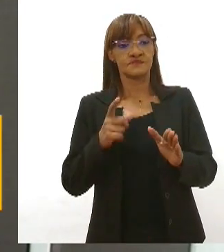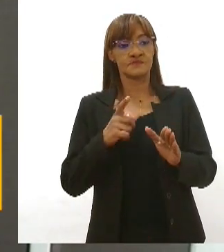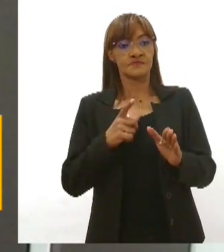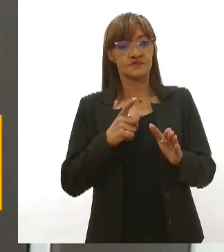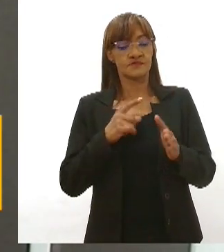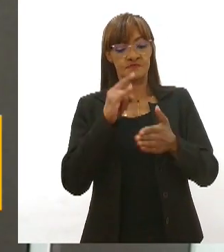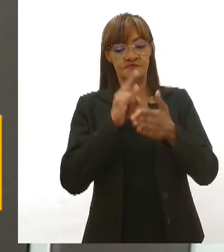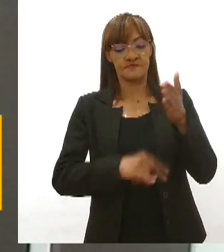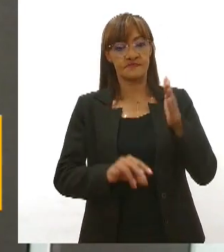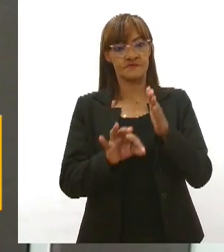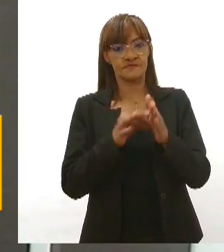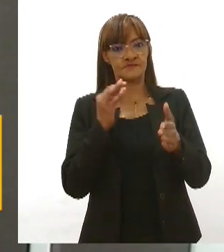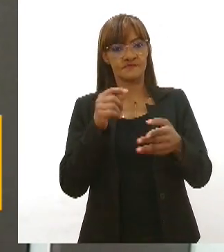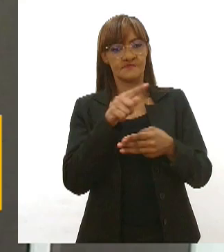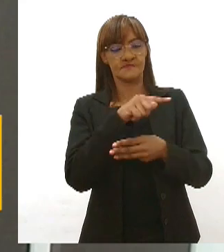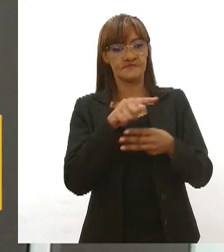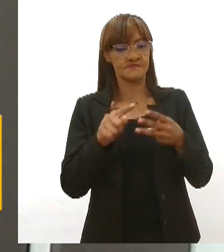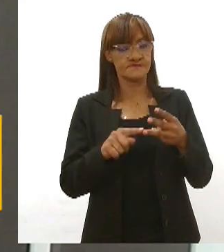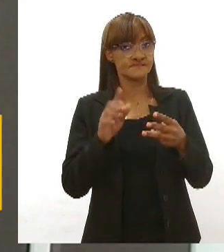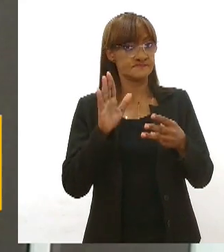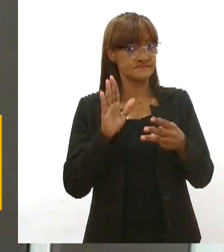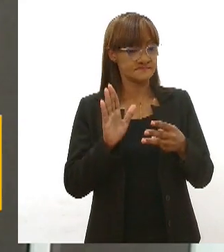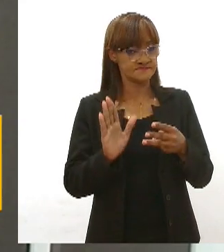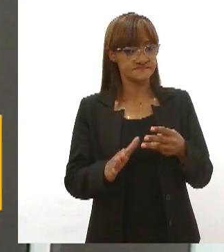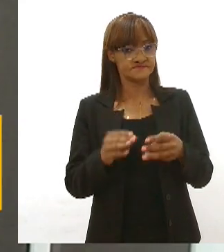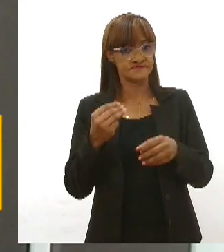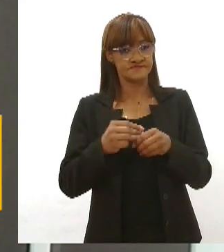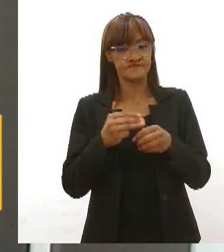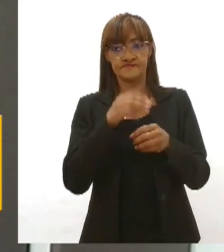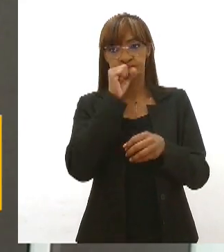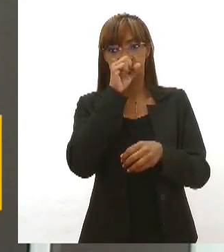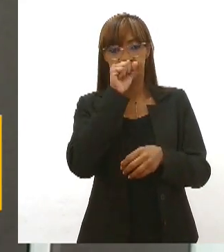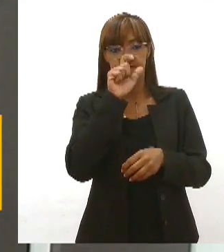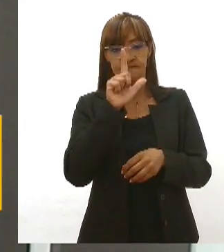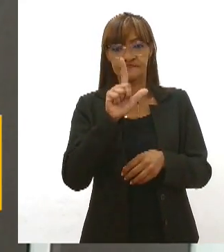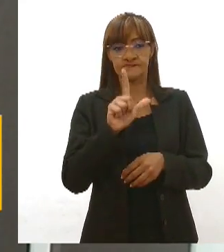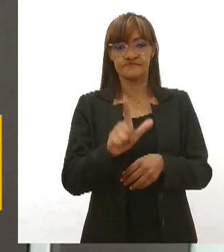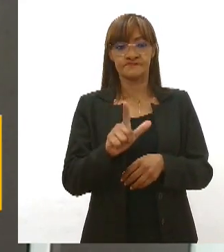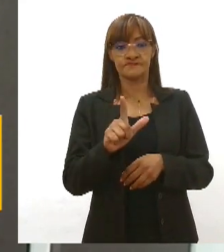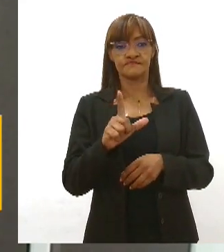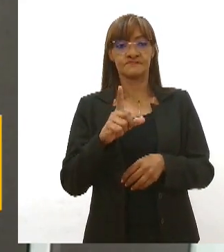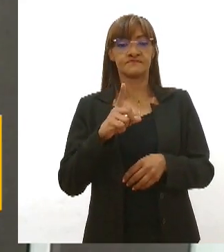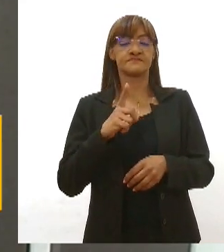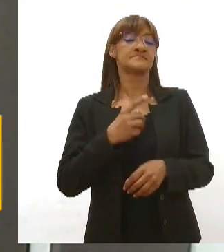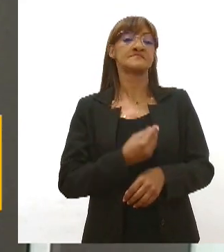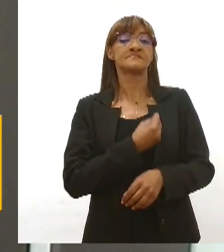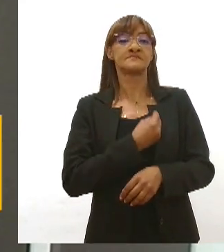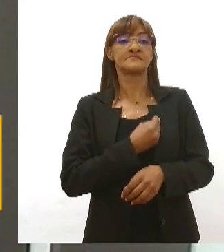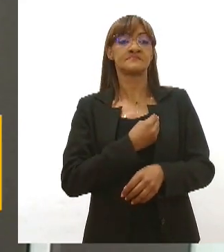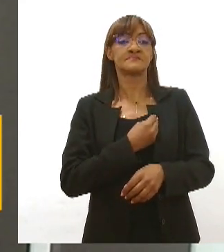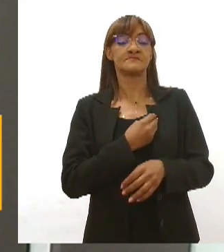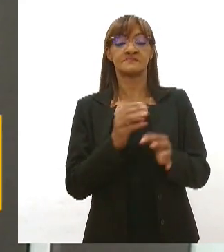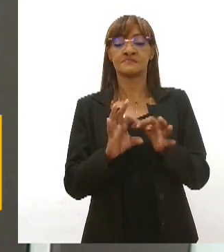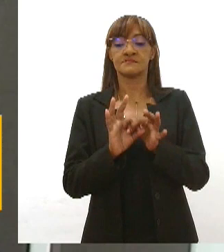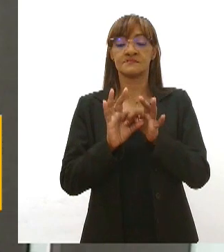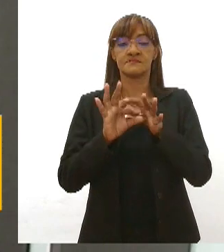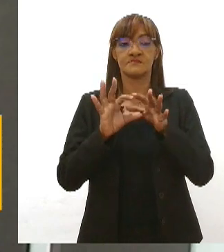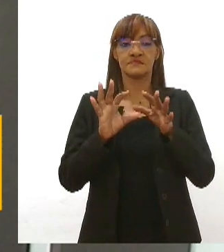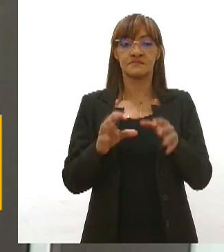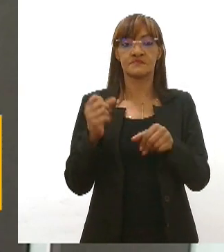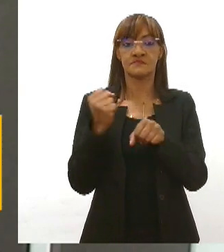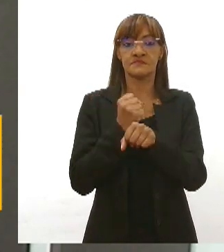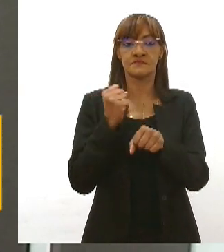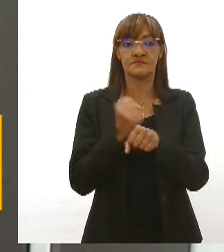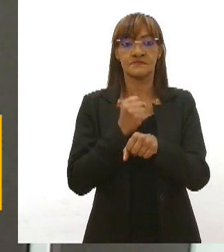3 ordens de serviço no município de Laranjeiras. O evento marcou a autorização de obras de revitalização em